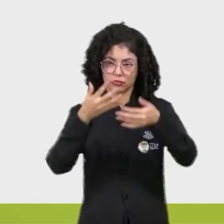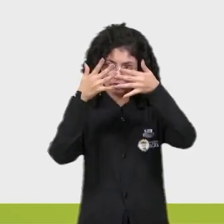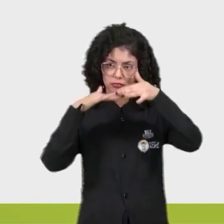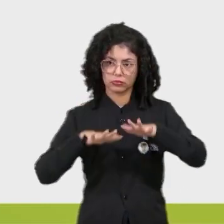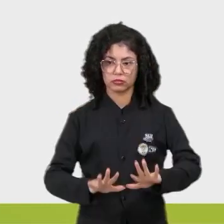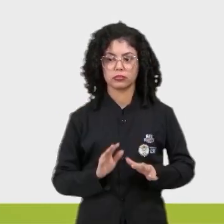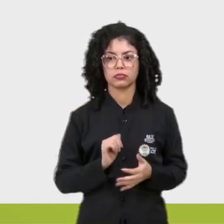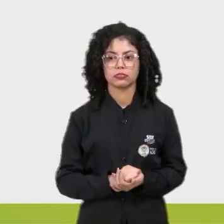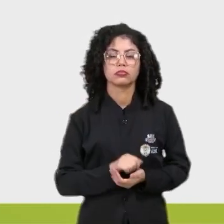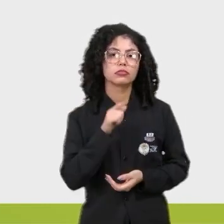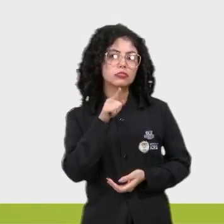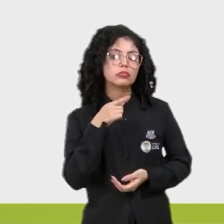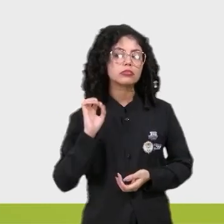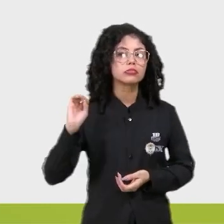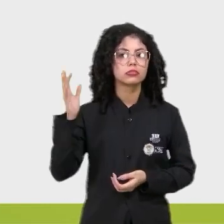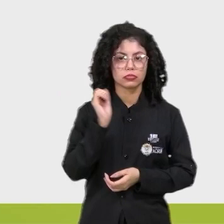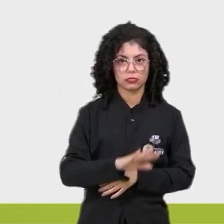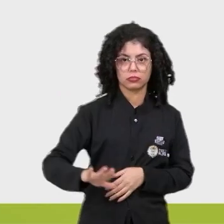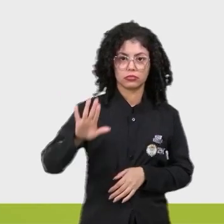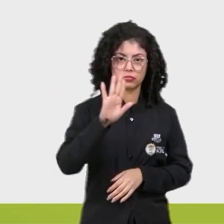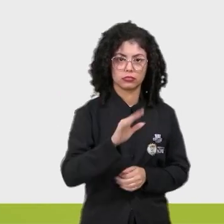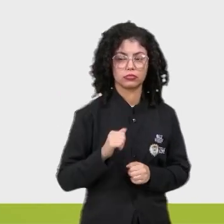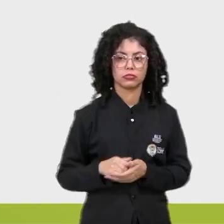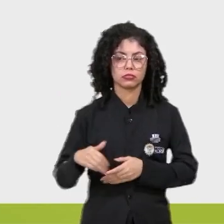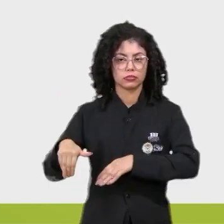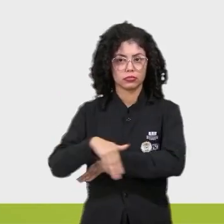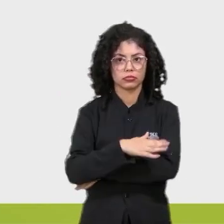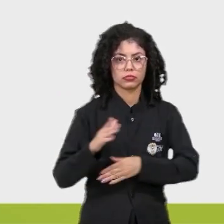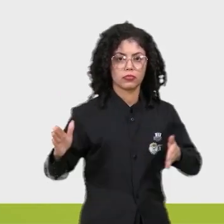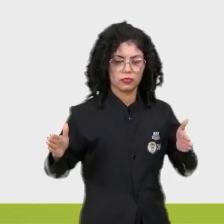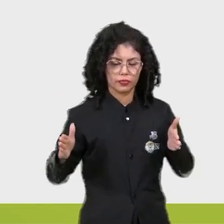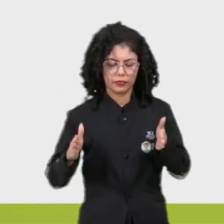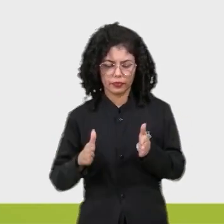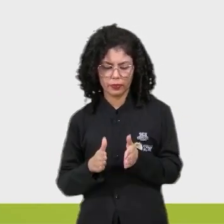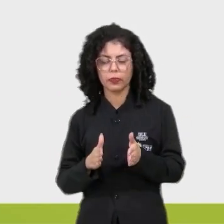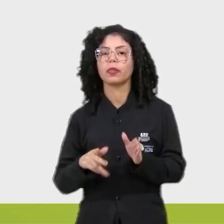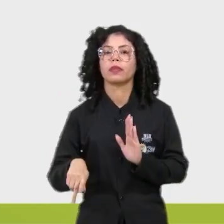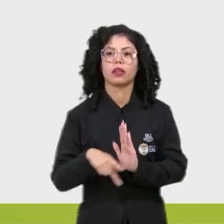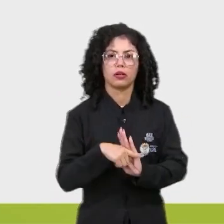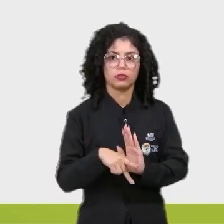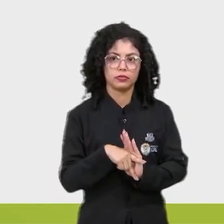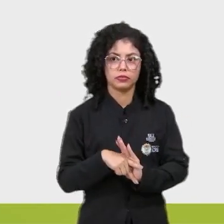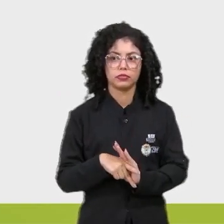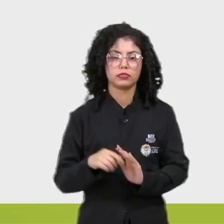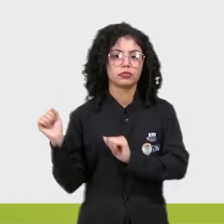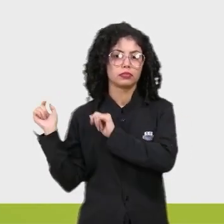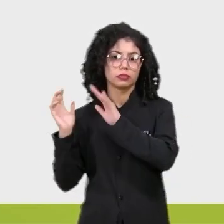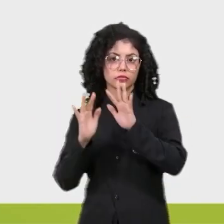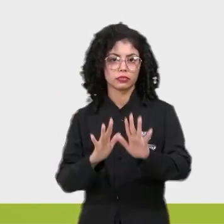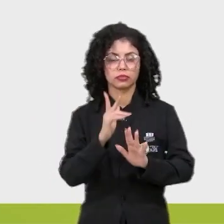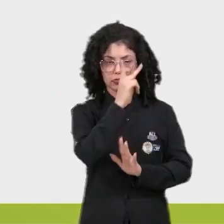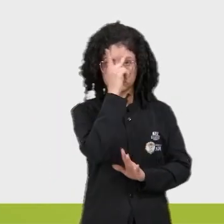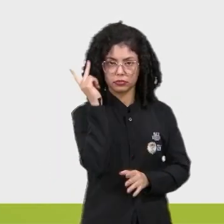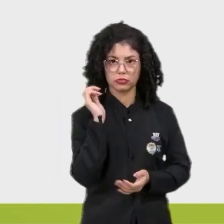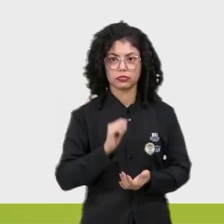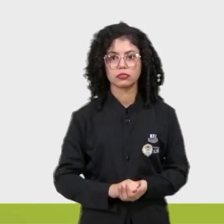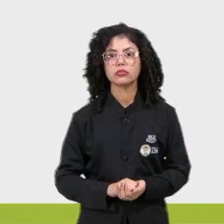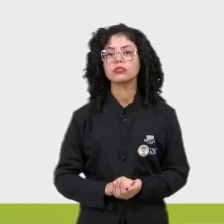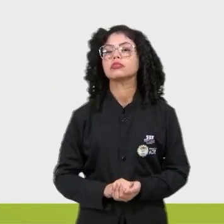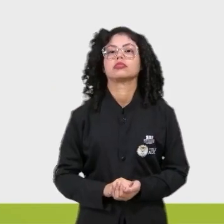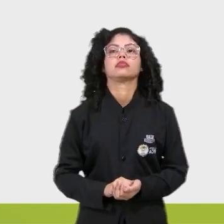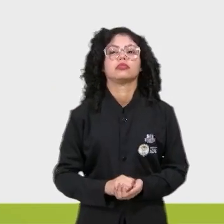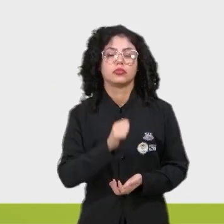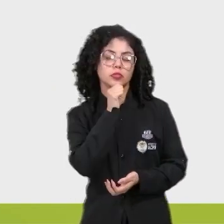naturalmente. Nessas, geralmente as ruas são estreitas, dificultando a mobilidade e fluxo de pessoas e